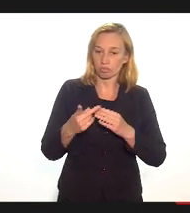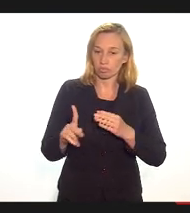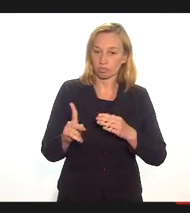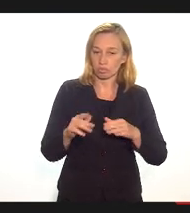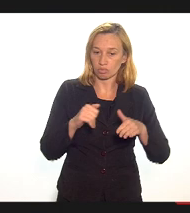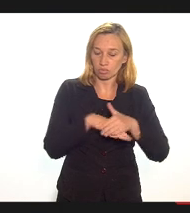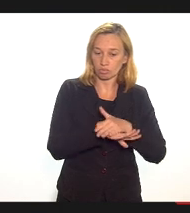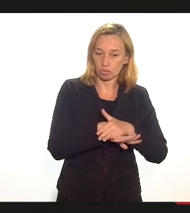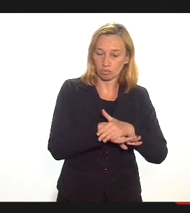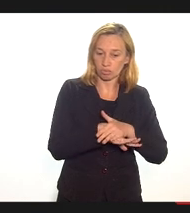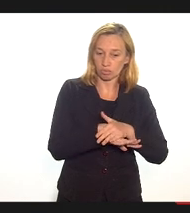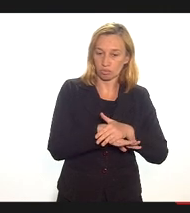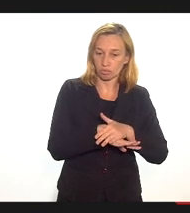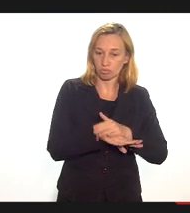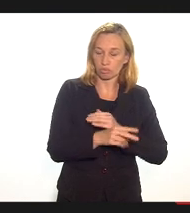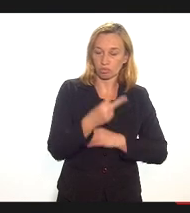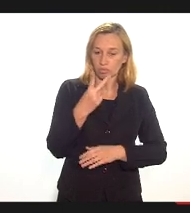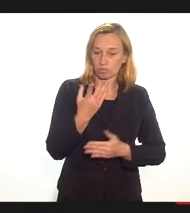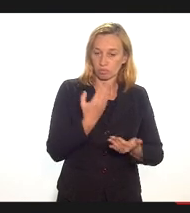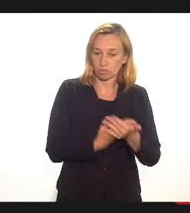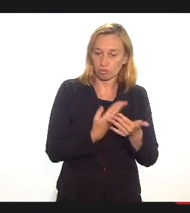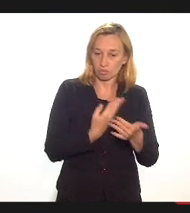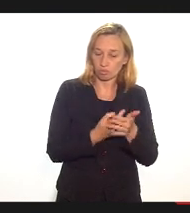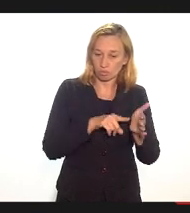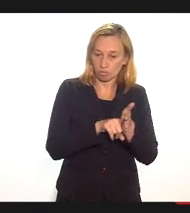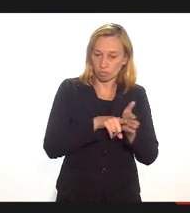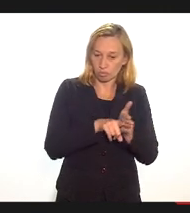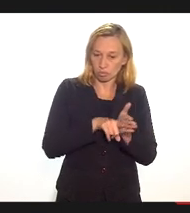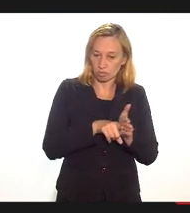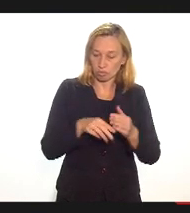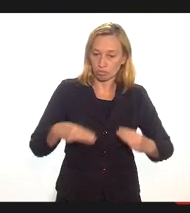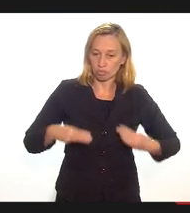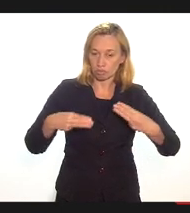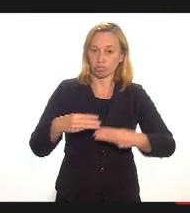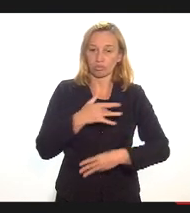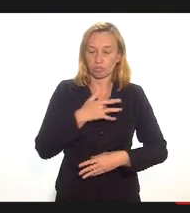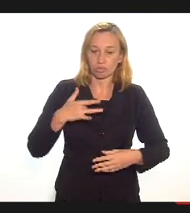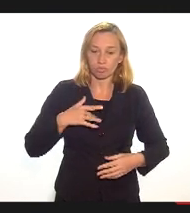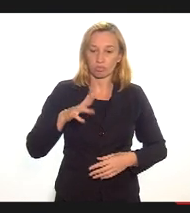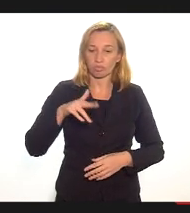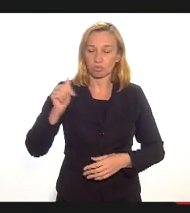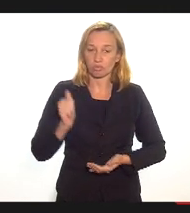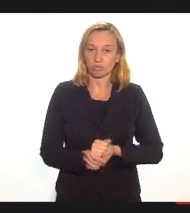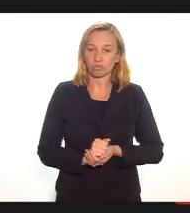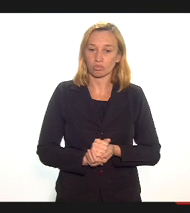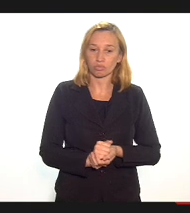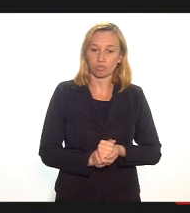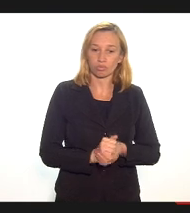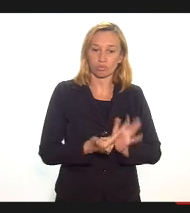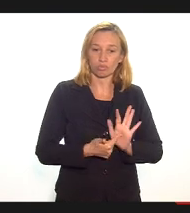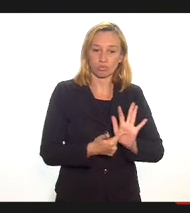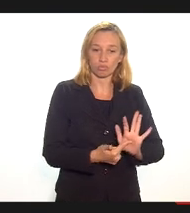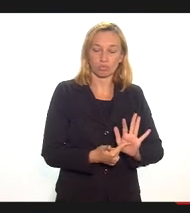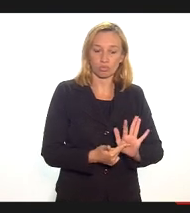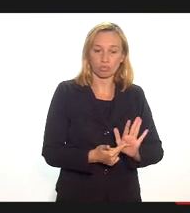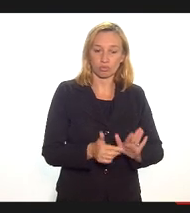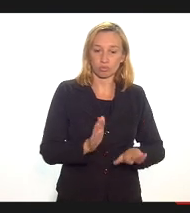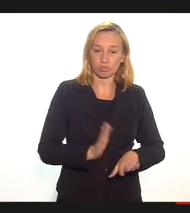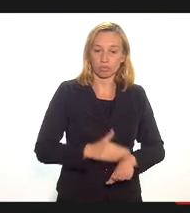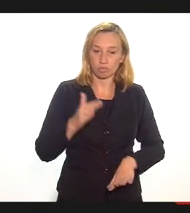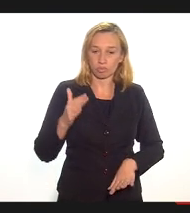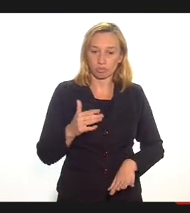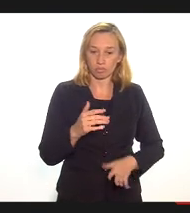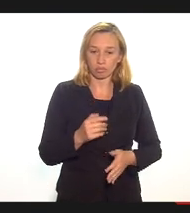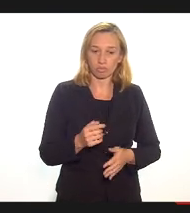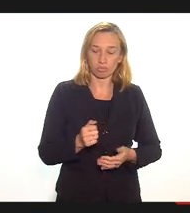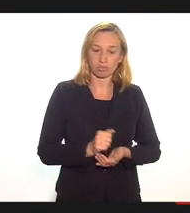2 estudos de dimensionamento de pessoal, o Ministério da Saúde ele nunca se dispôs para nada além do que suprir